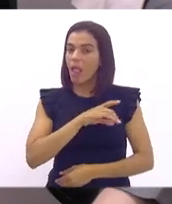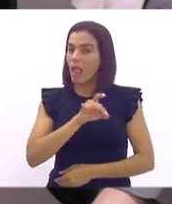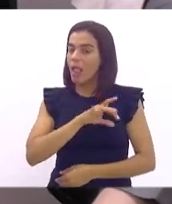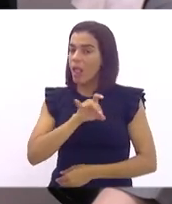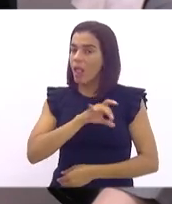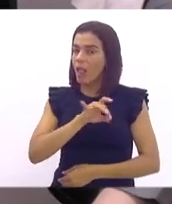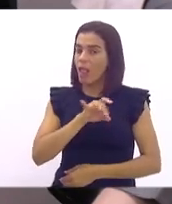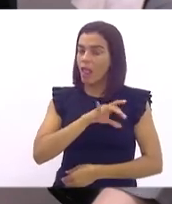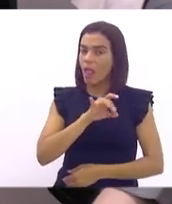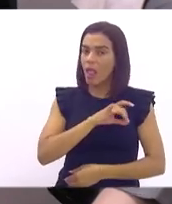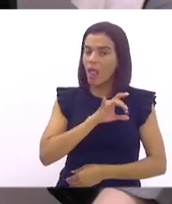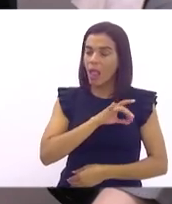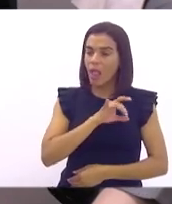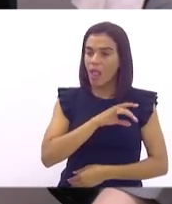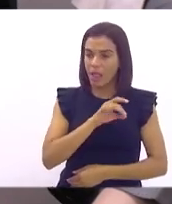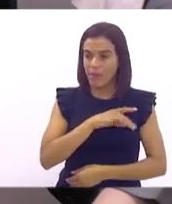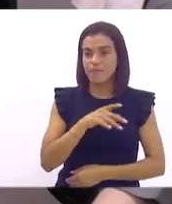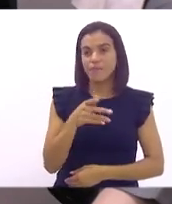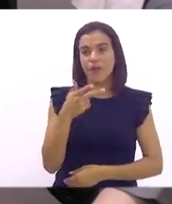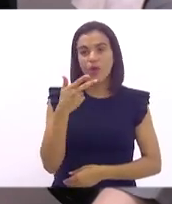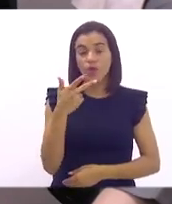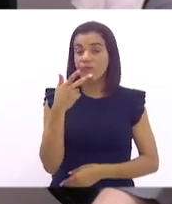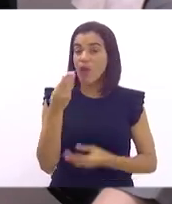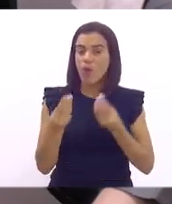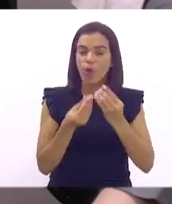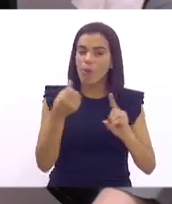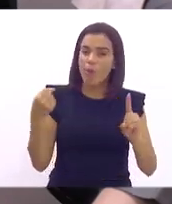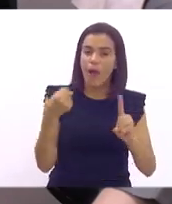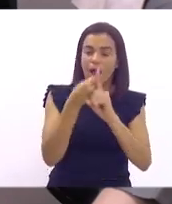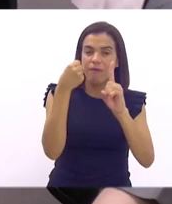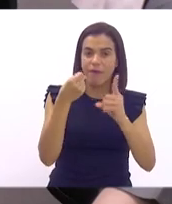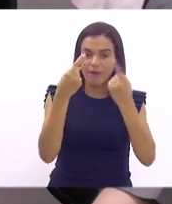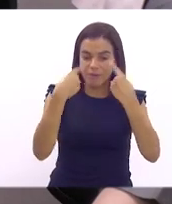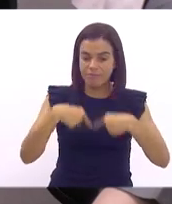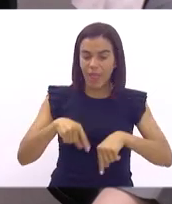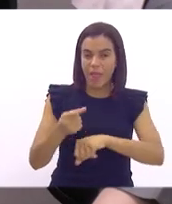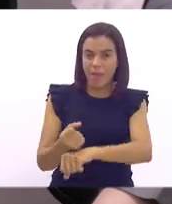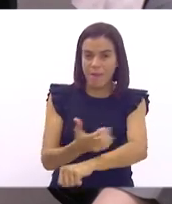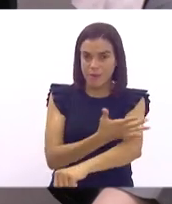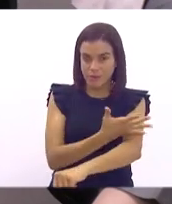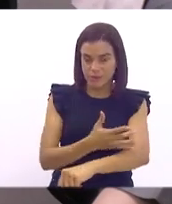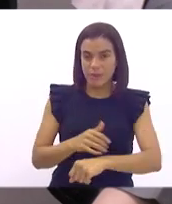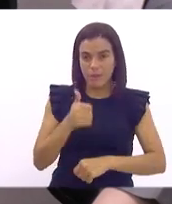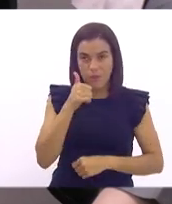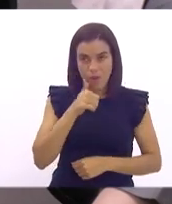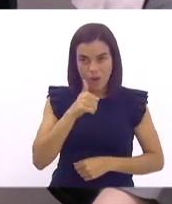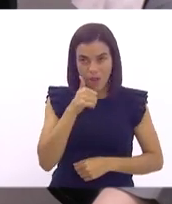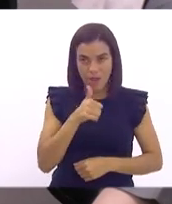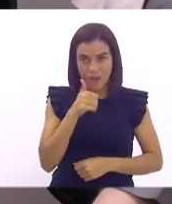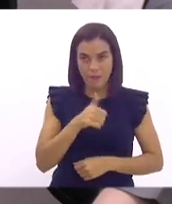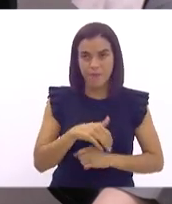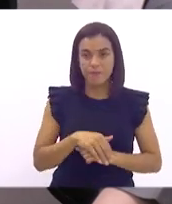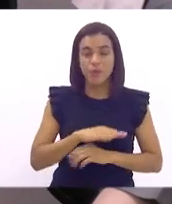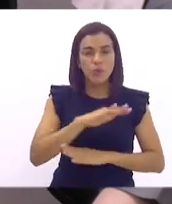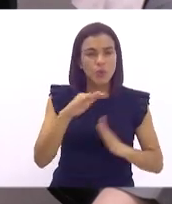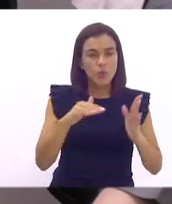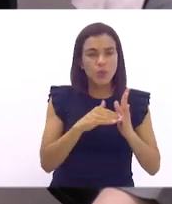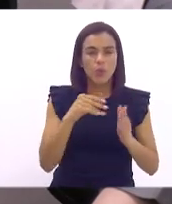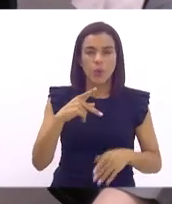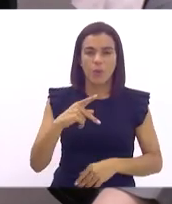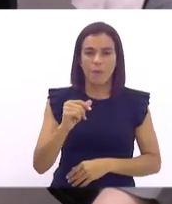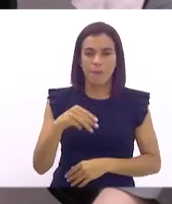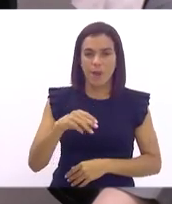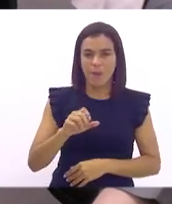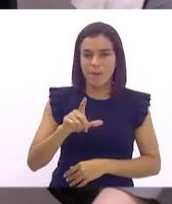contaminada que ela está. Então, eu estou falando da afetação, né? Essa questão toda que a Pâmela falou, né?